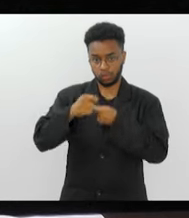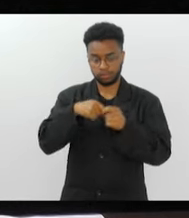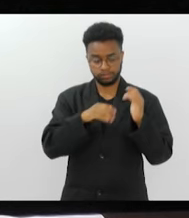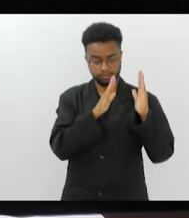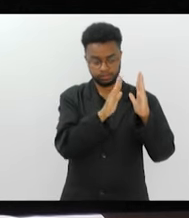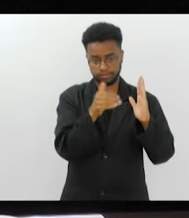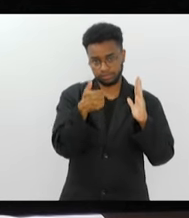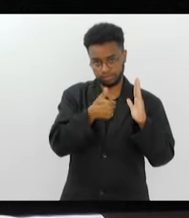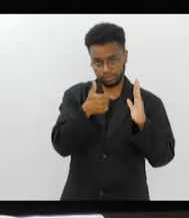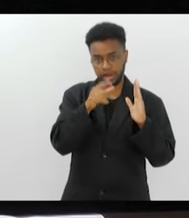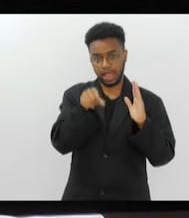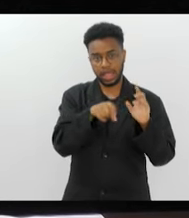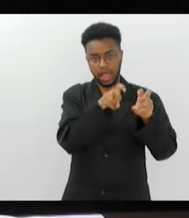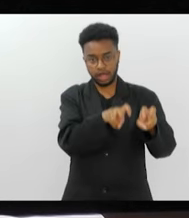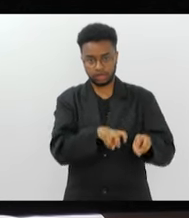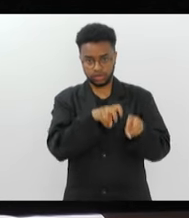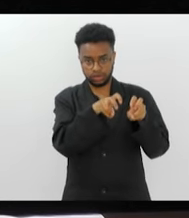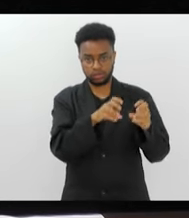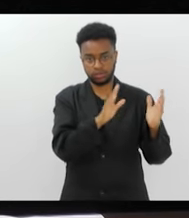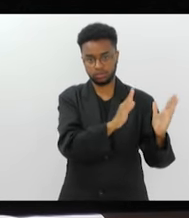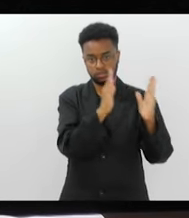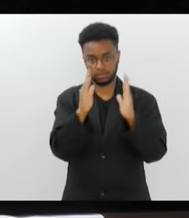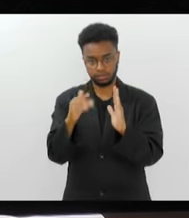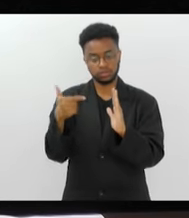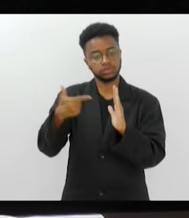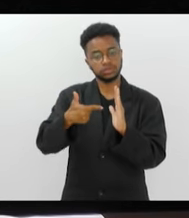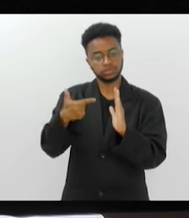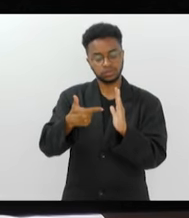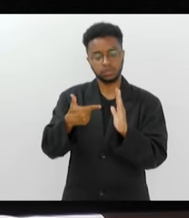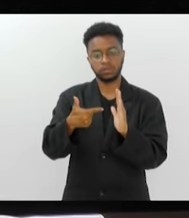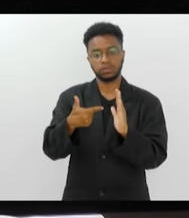inicial, que era a fase agrícola, a fase industrial,